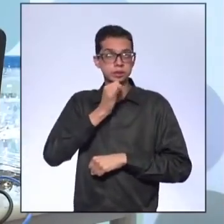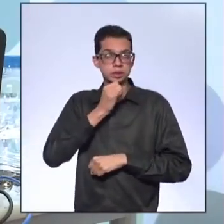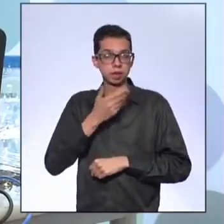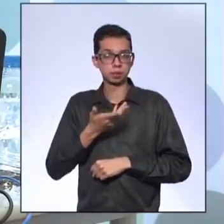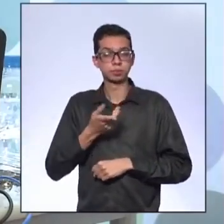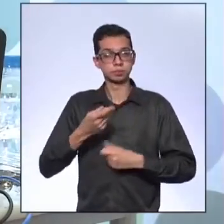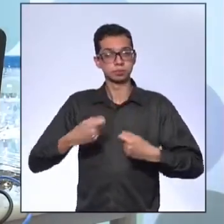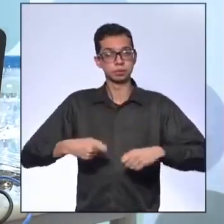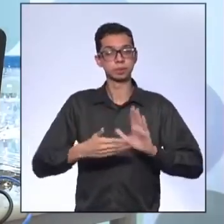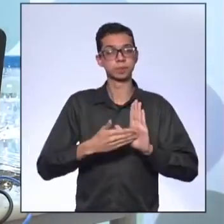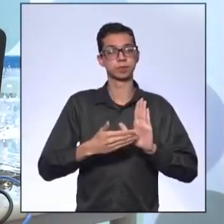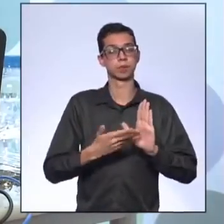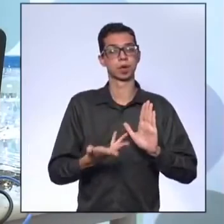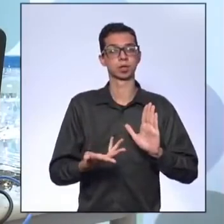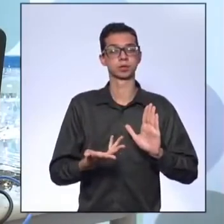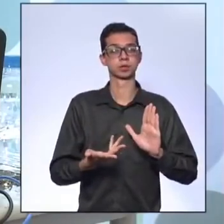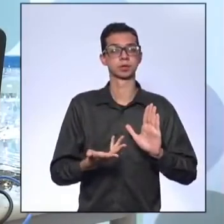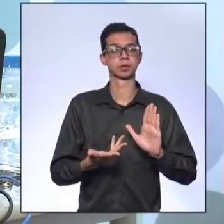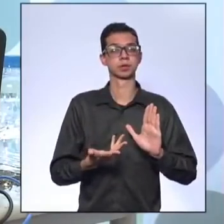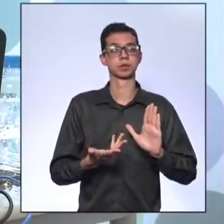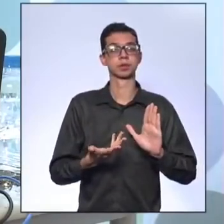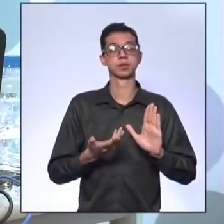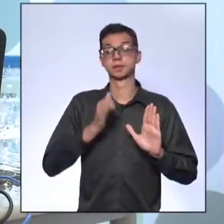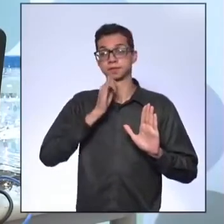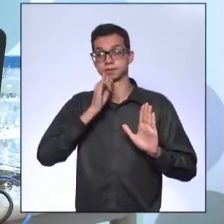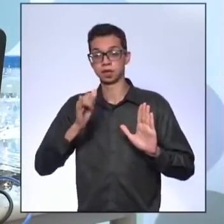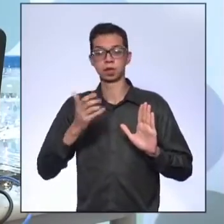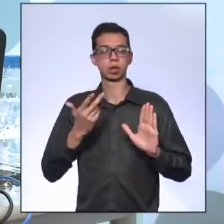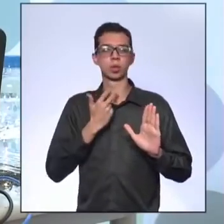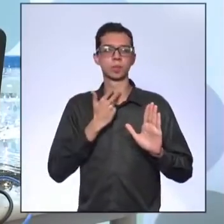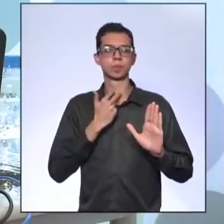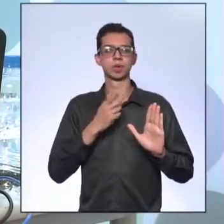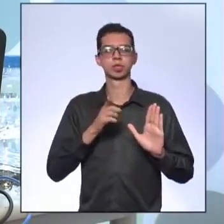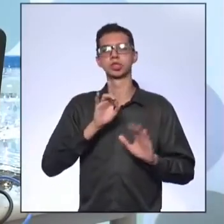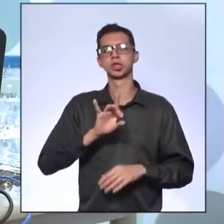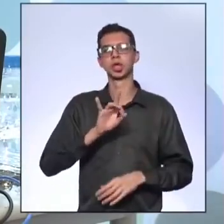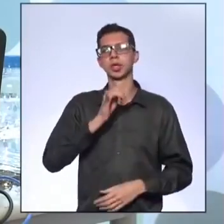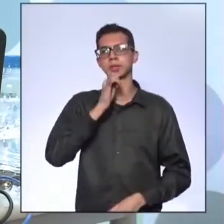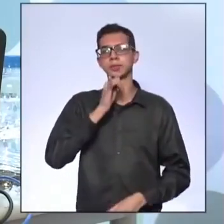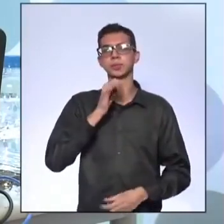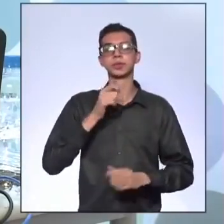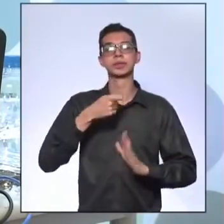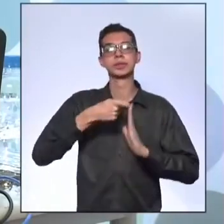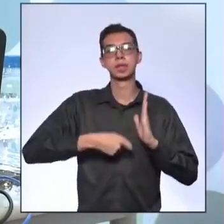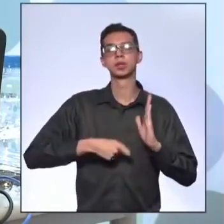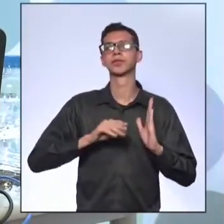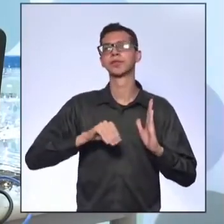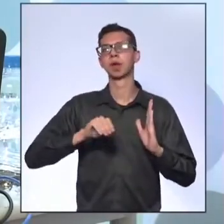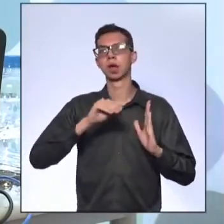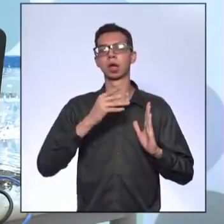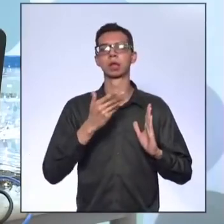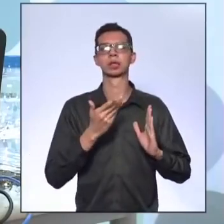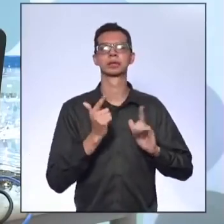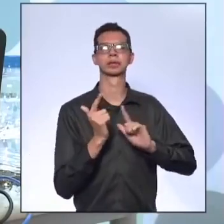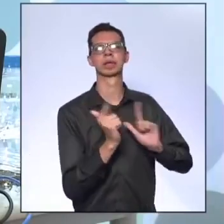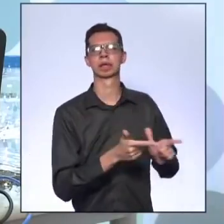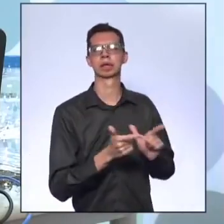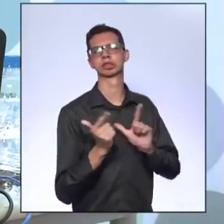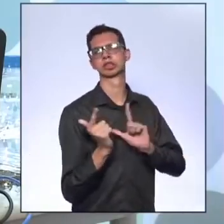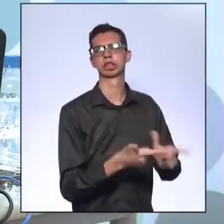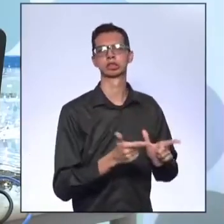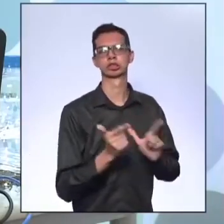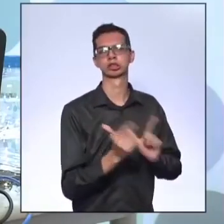proposta de intervenção. Você não pode ficar só falando sobre o texto, criticando e assim por diante, mas